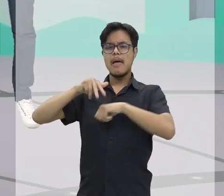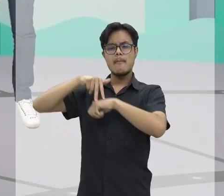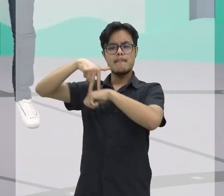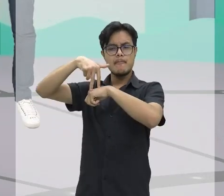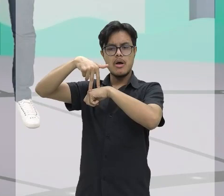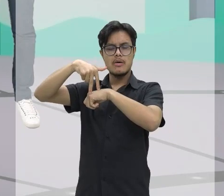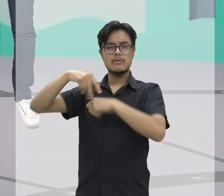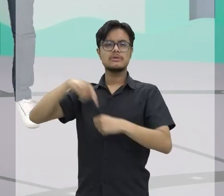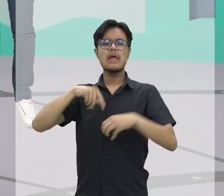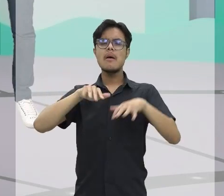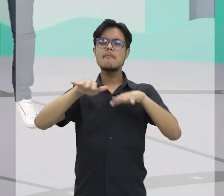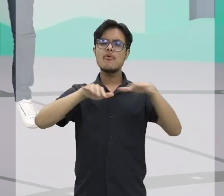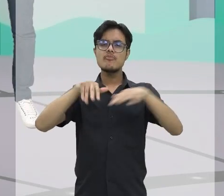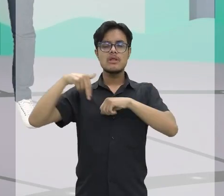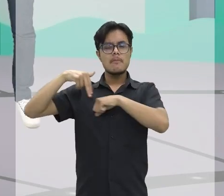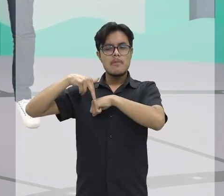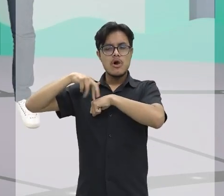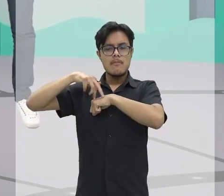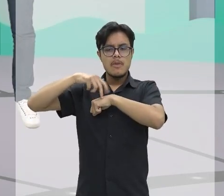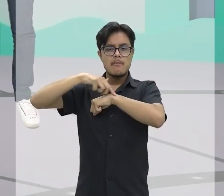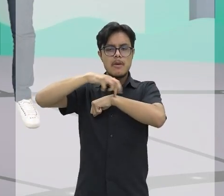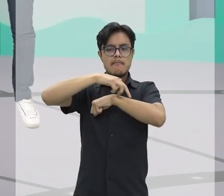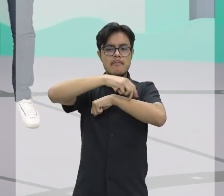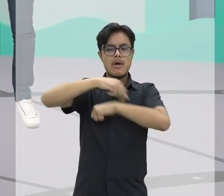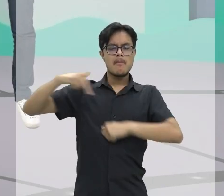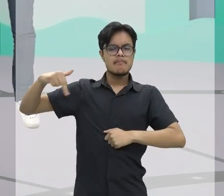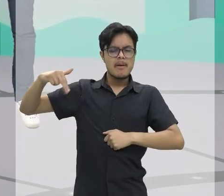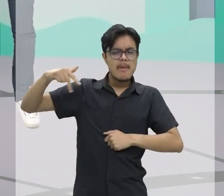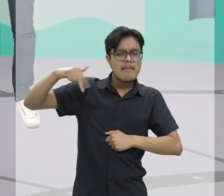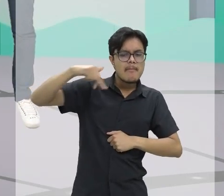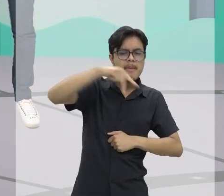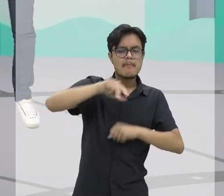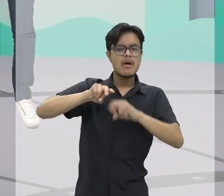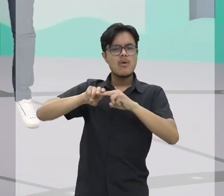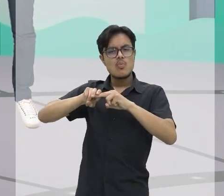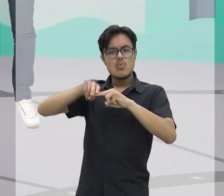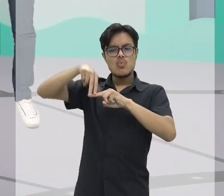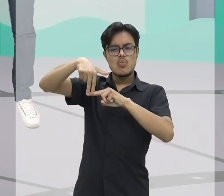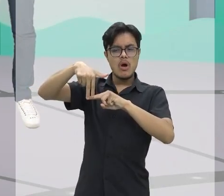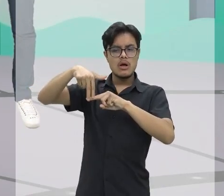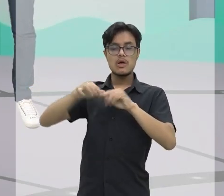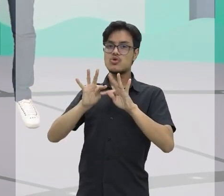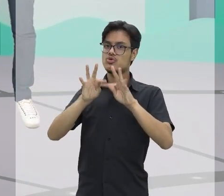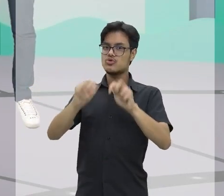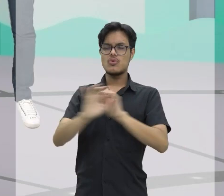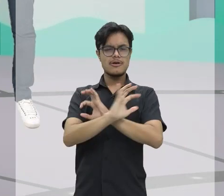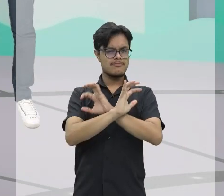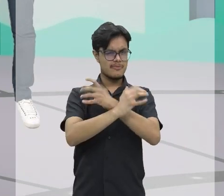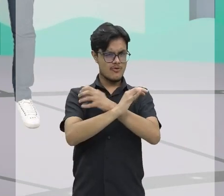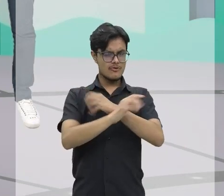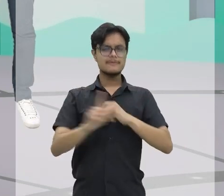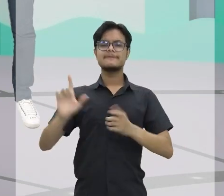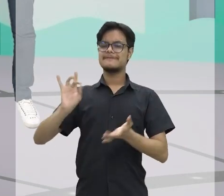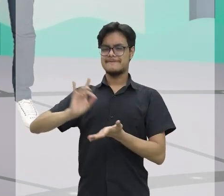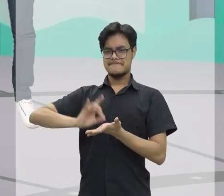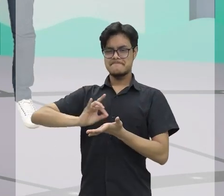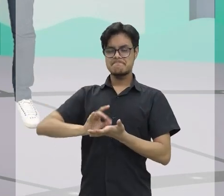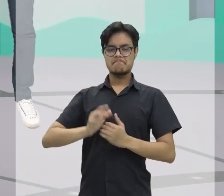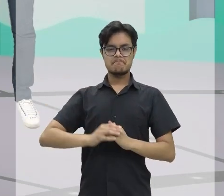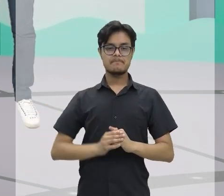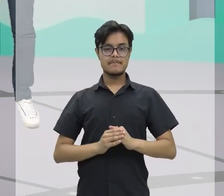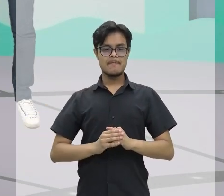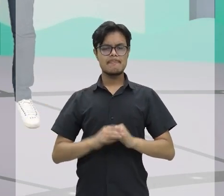pé, se locomover, né? Caminhar, correr, sentar, levantar, por exemplo. Então a gente tem aí o nosso sistema esquelético,